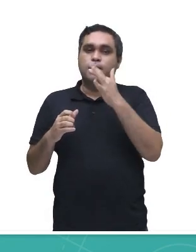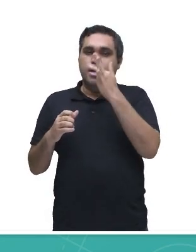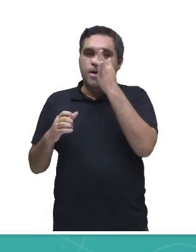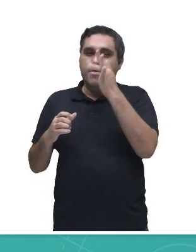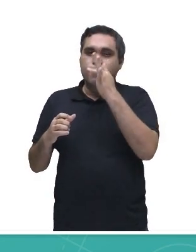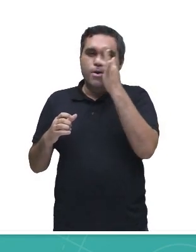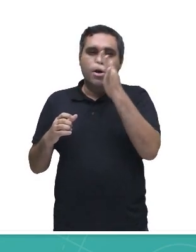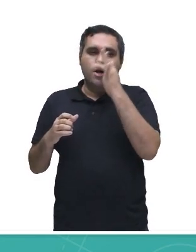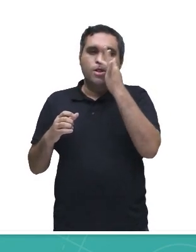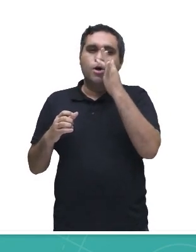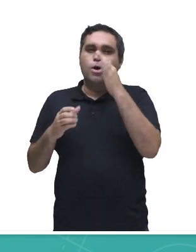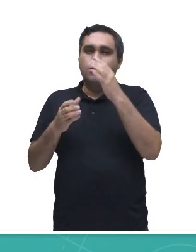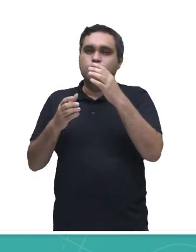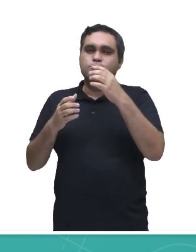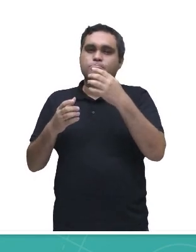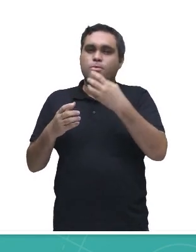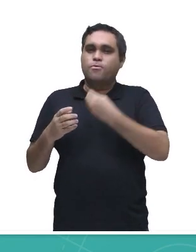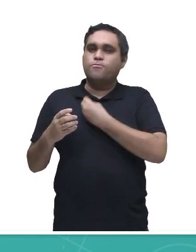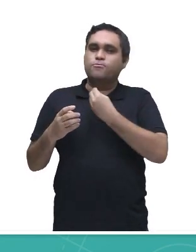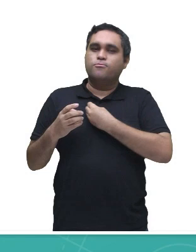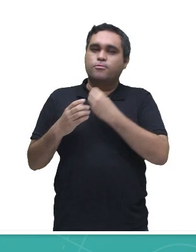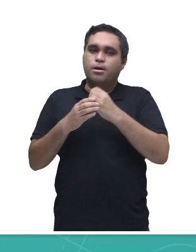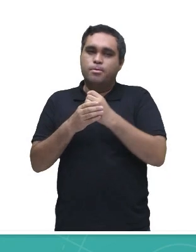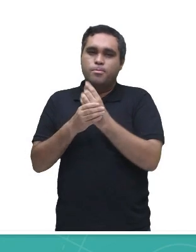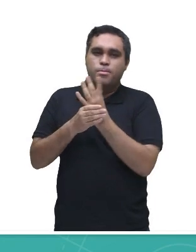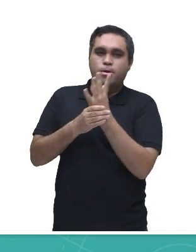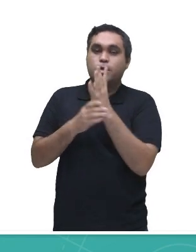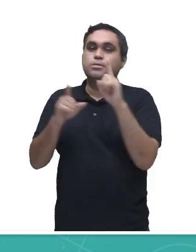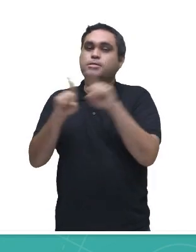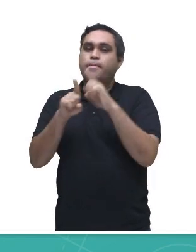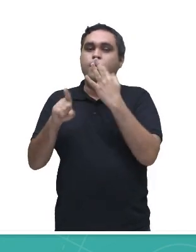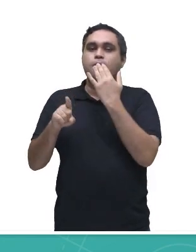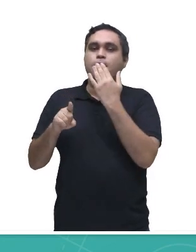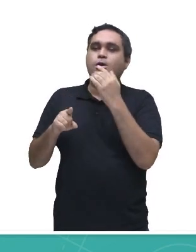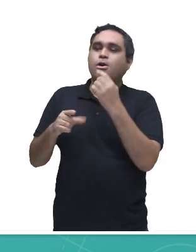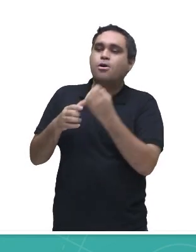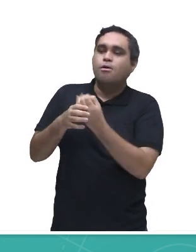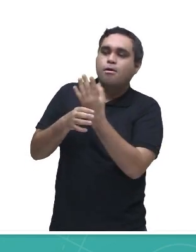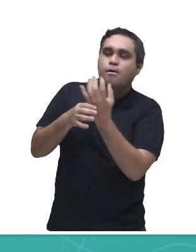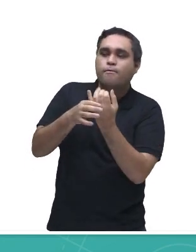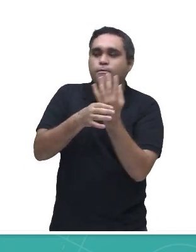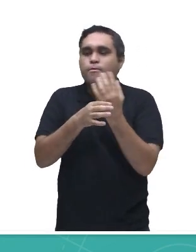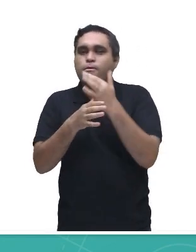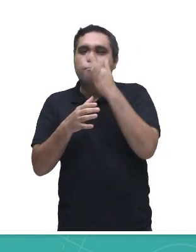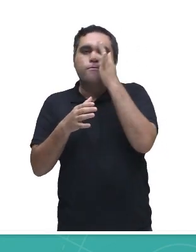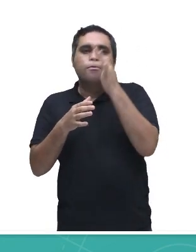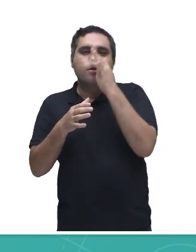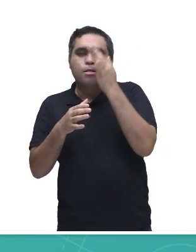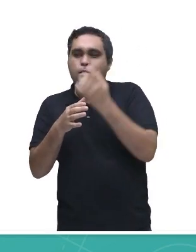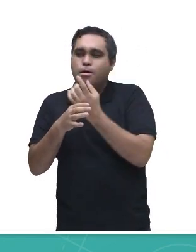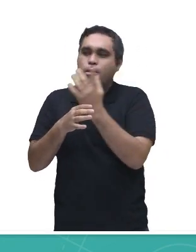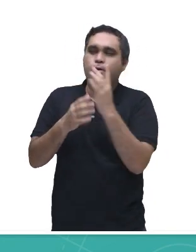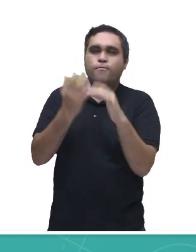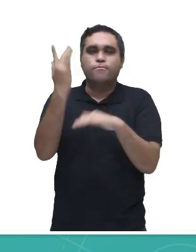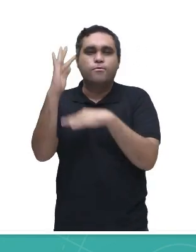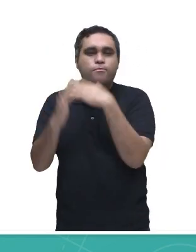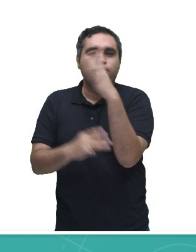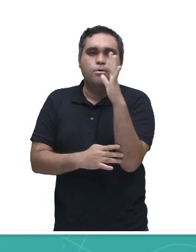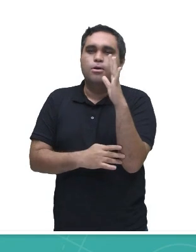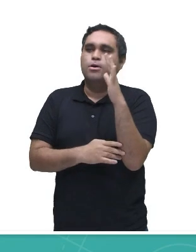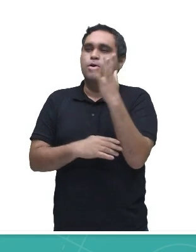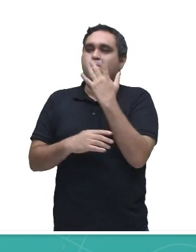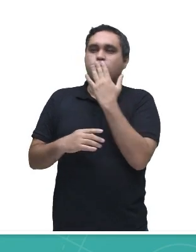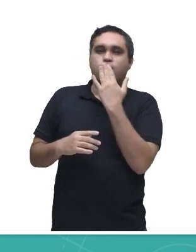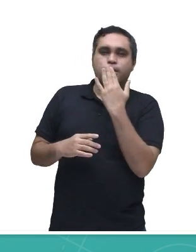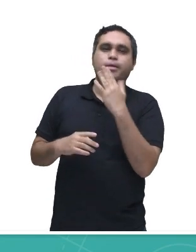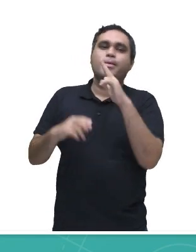coloração, né? Você olha para uma planta, você vai ver planta vermelha, planta azul, planta rosa, os frutos coloridos